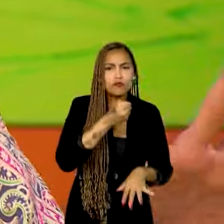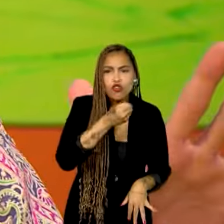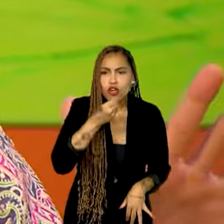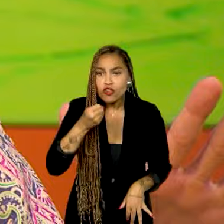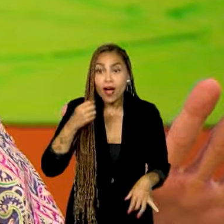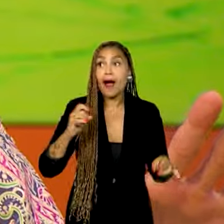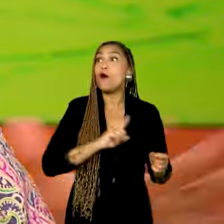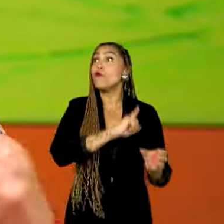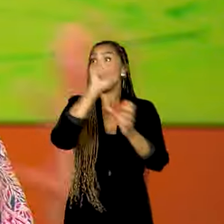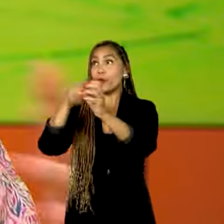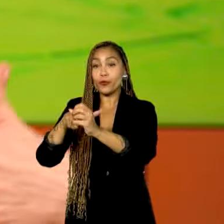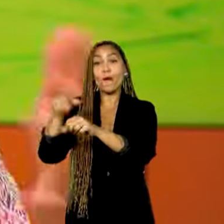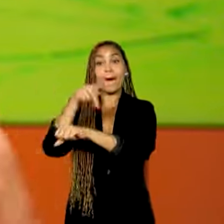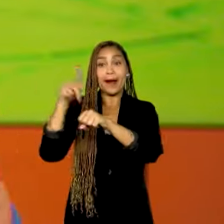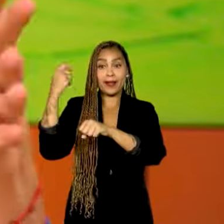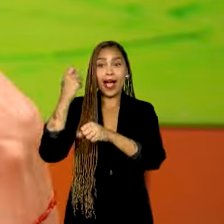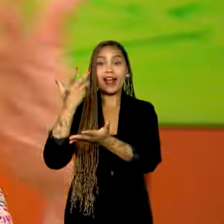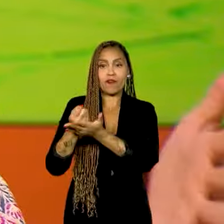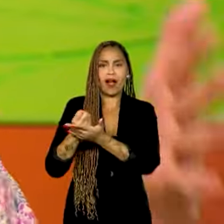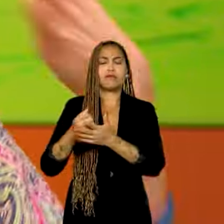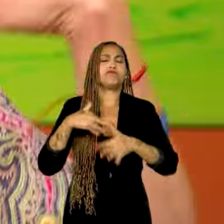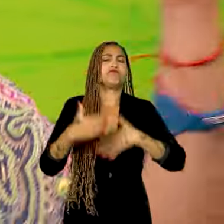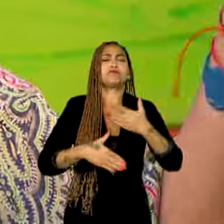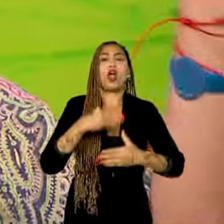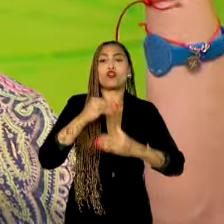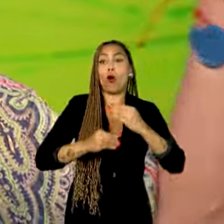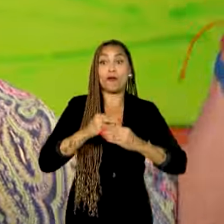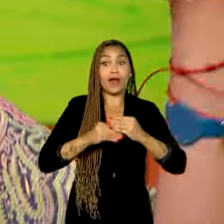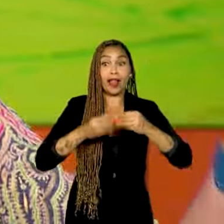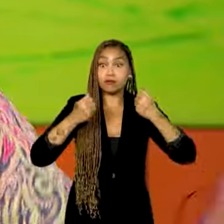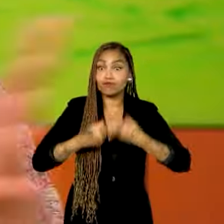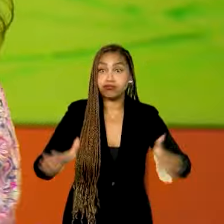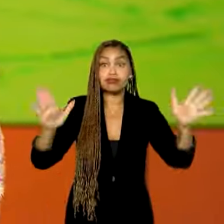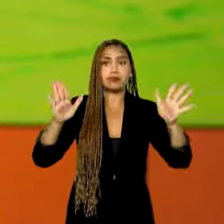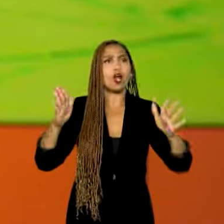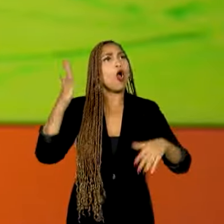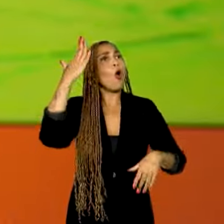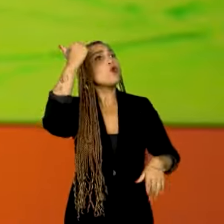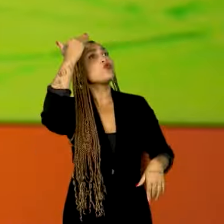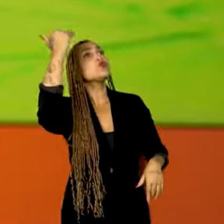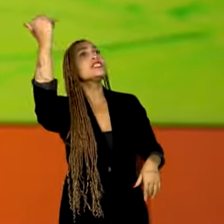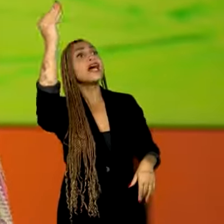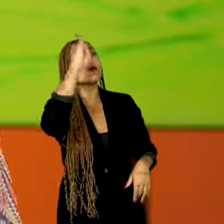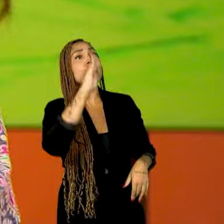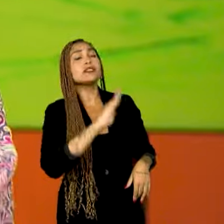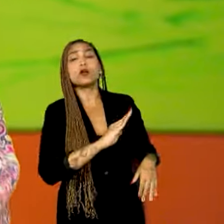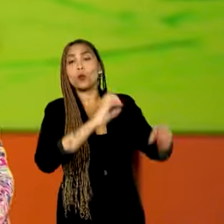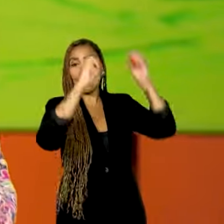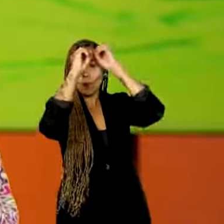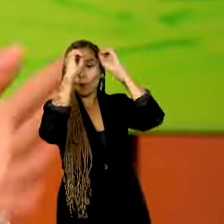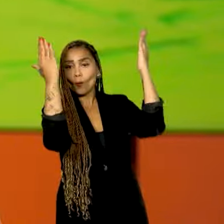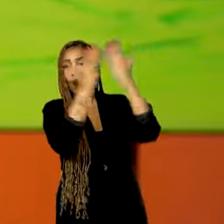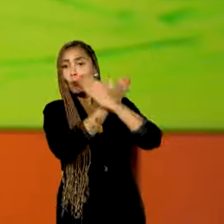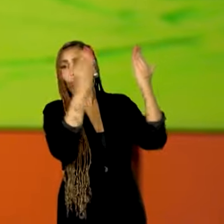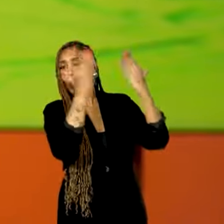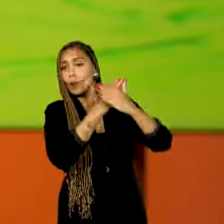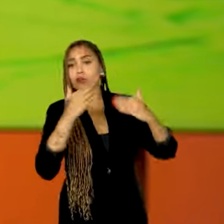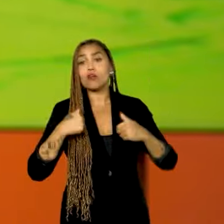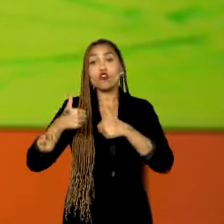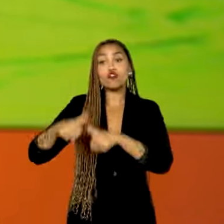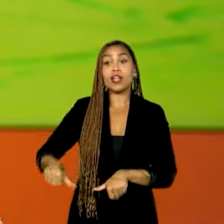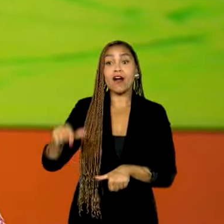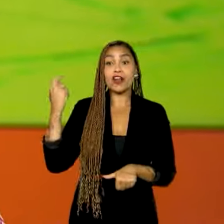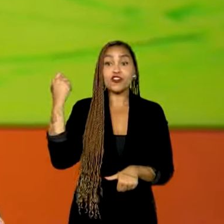lançou a novela, começou o Vucu Vucu Vacu Vacu, aquele sucesso todo, e a gente não sabia nada. Estavam lá. A gente estava lá, a gente